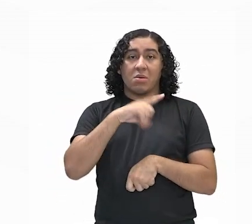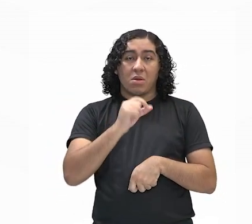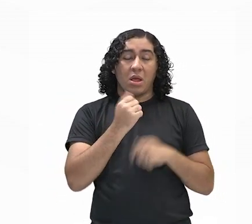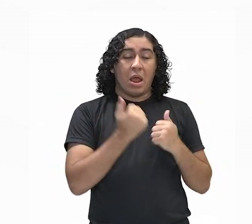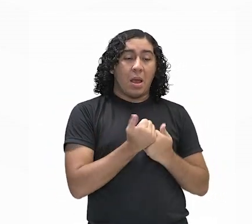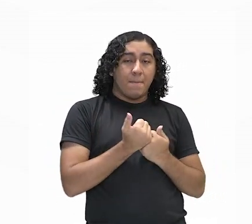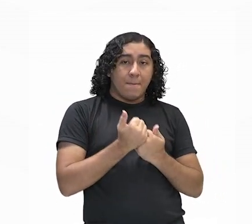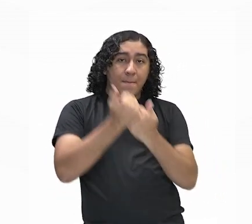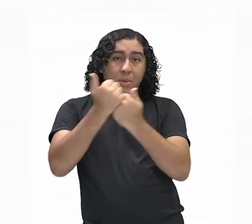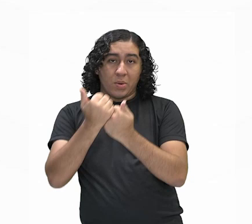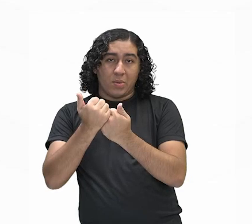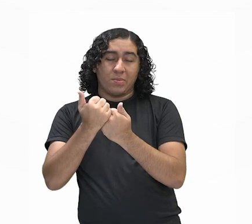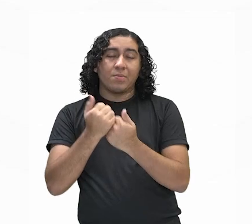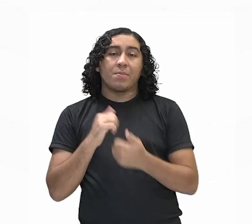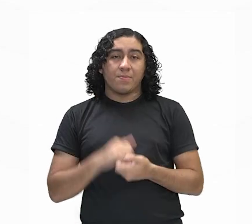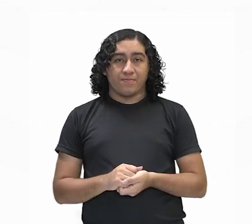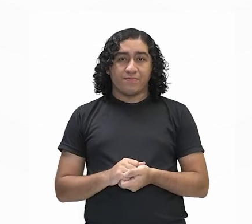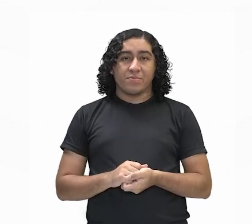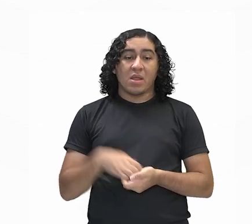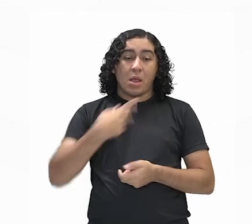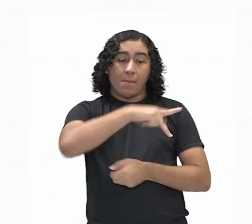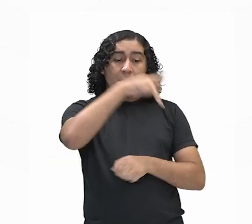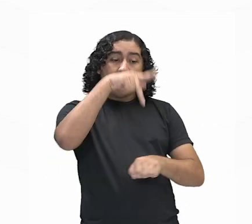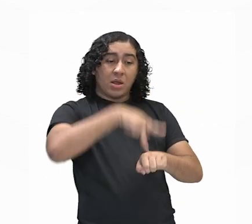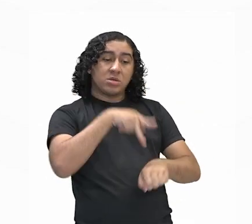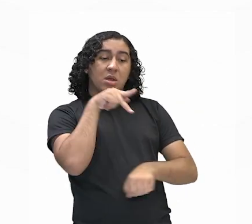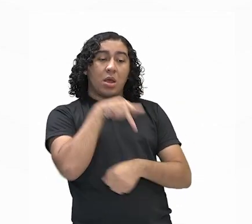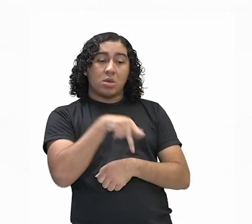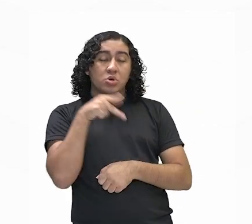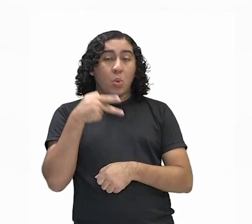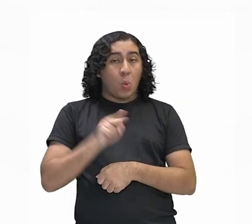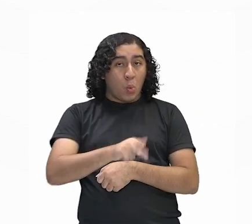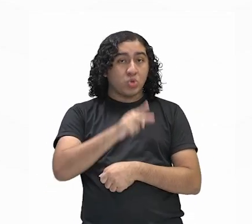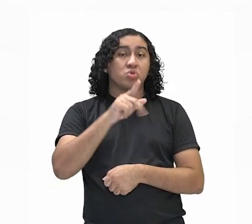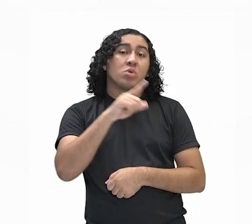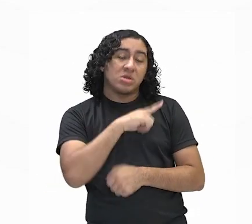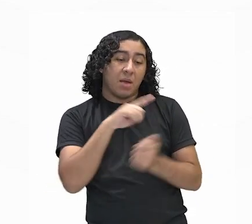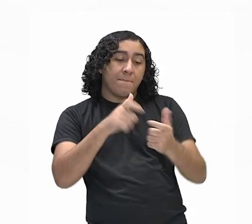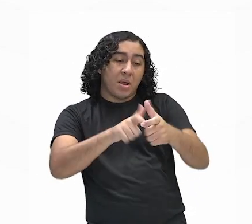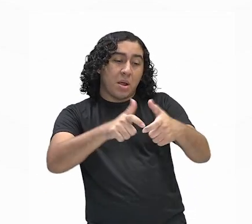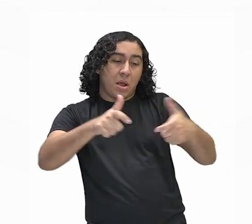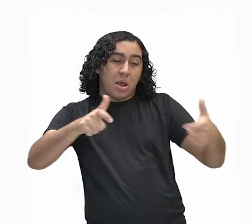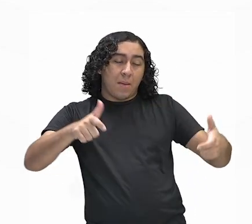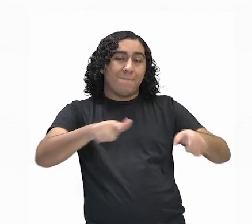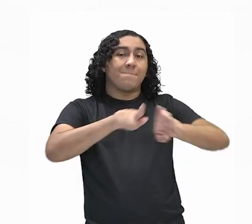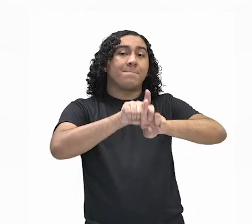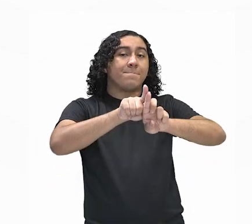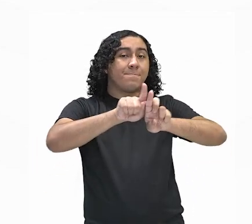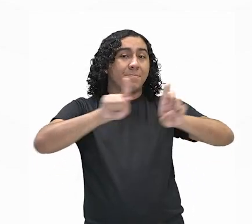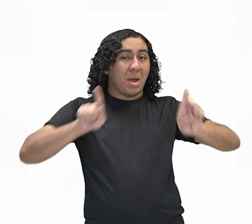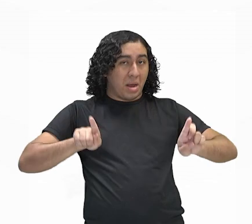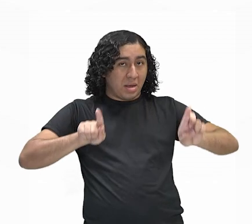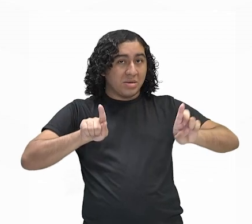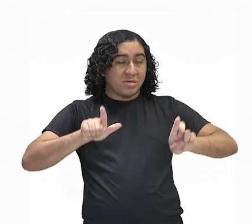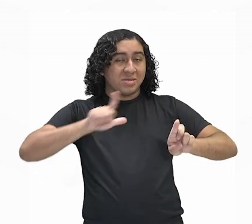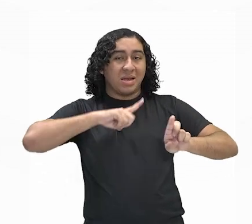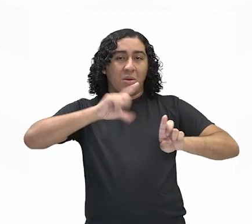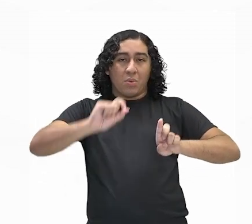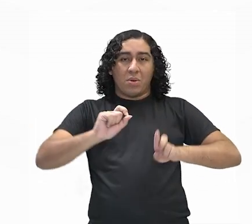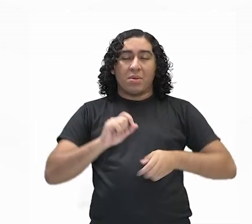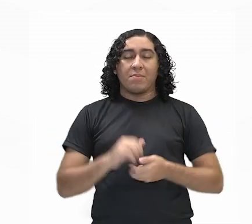suporte, tá? Para que os países continuassem a crescer, mas, contudo, com uma pegada